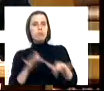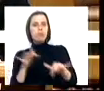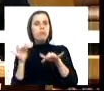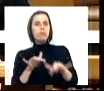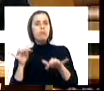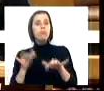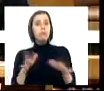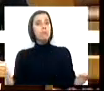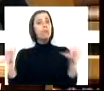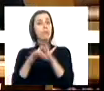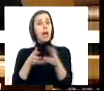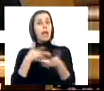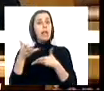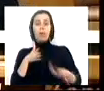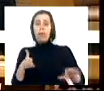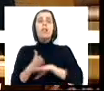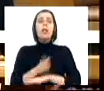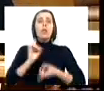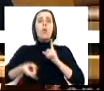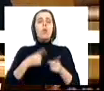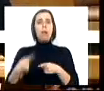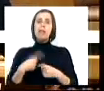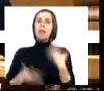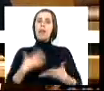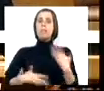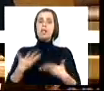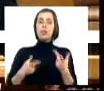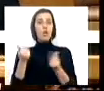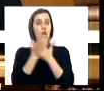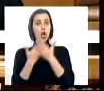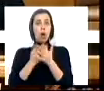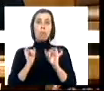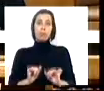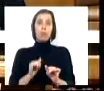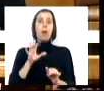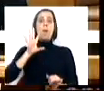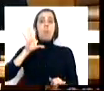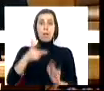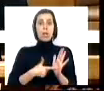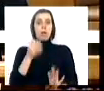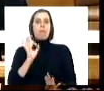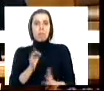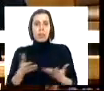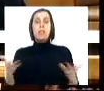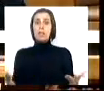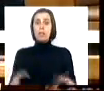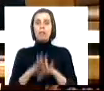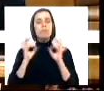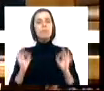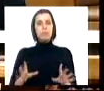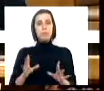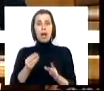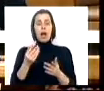que se correlacionaria diretamente com uma dinamização económica do país, de que o país precisa, como